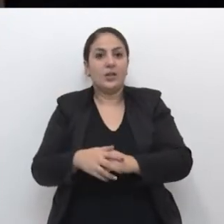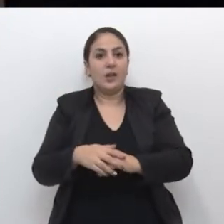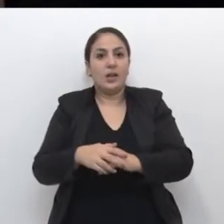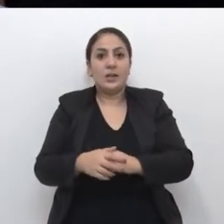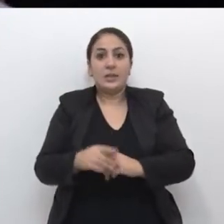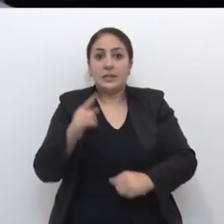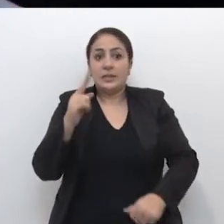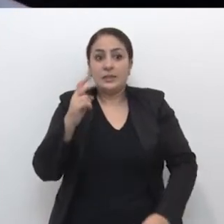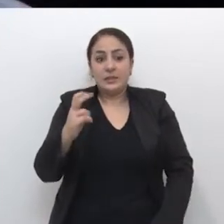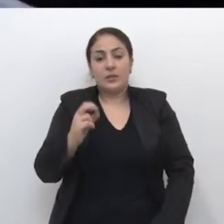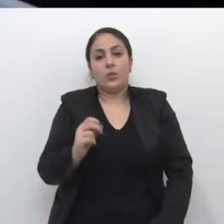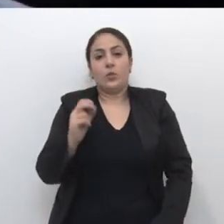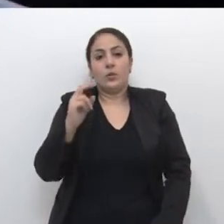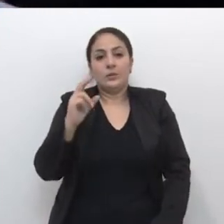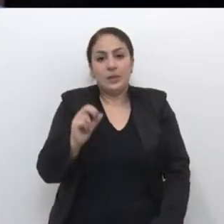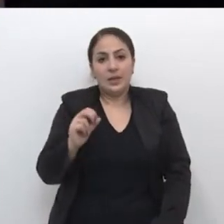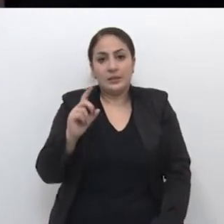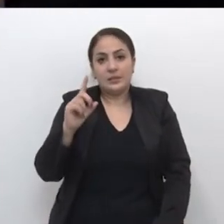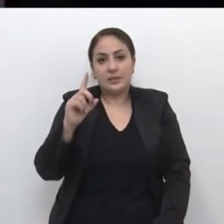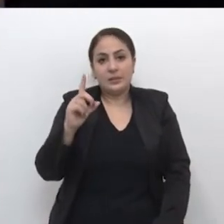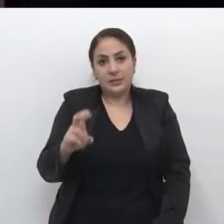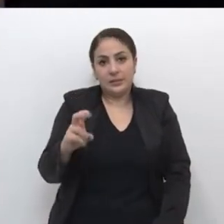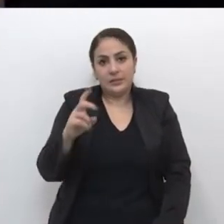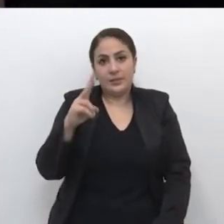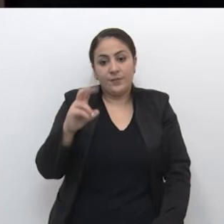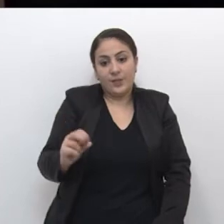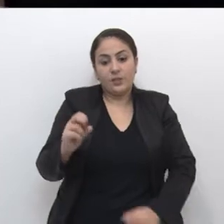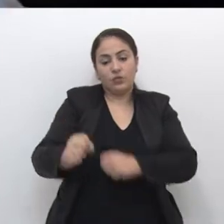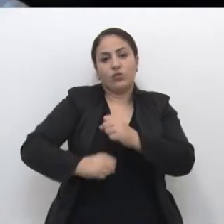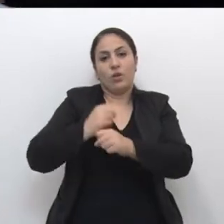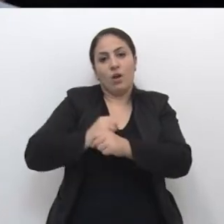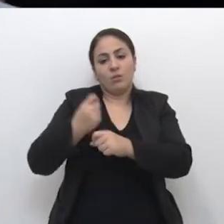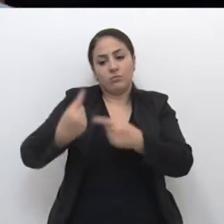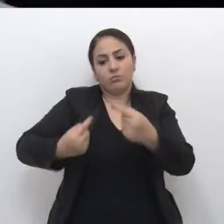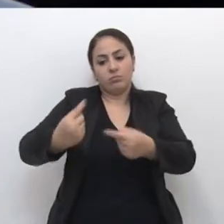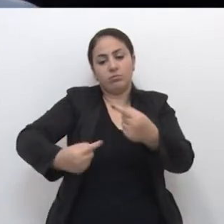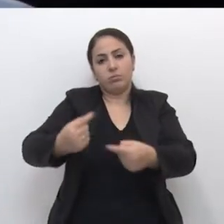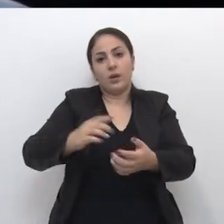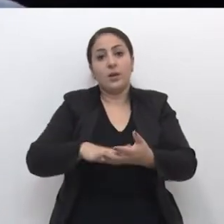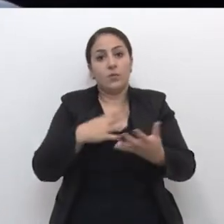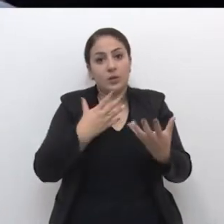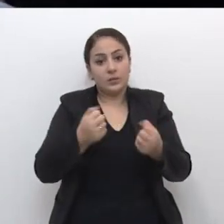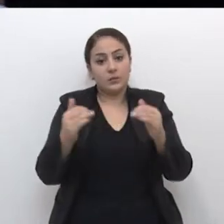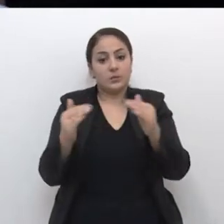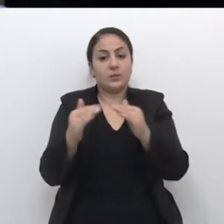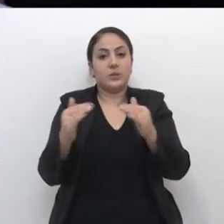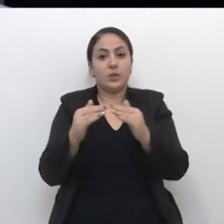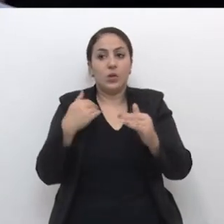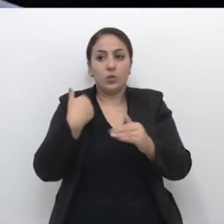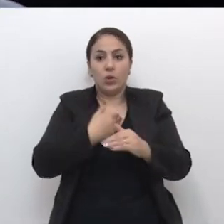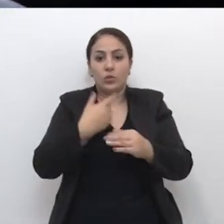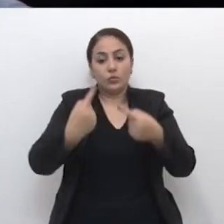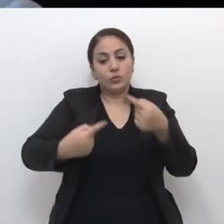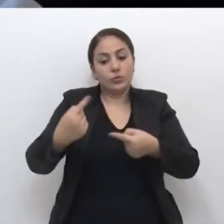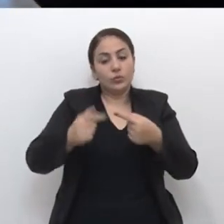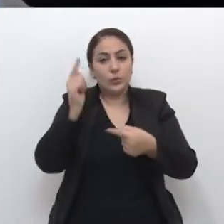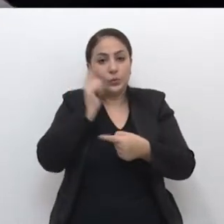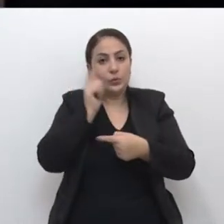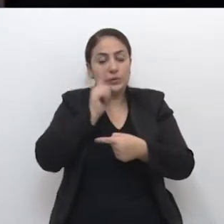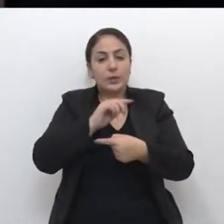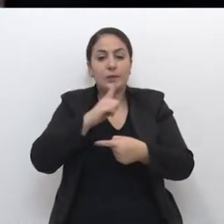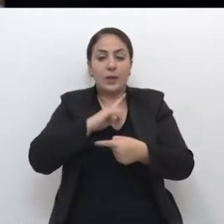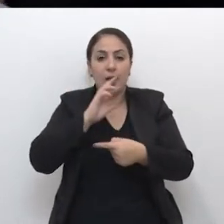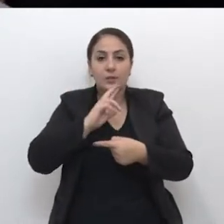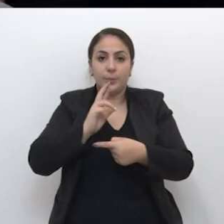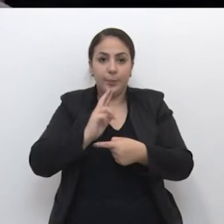aí 5, 10, 15, 20 anos, quem sabe, essa questão. Então foi por unanimidade o consenso que nós podemos discutirmos e